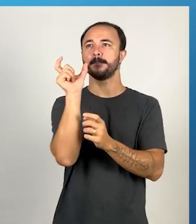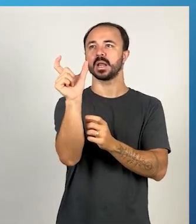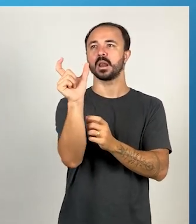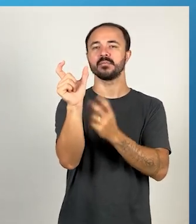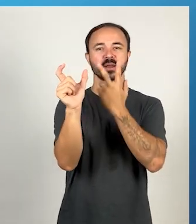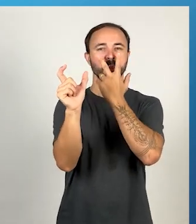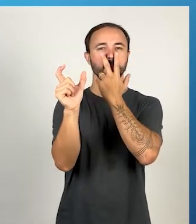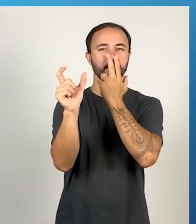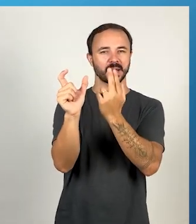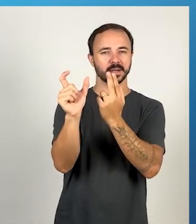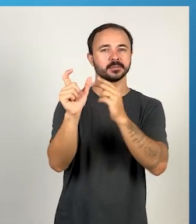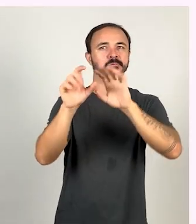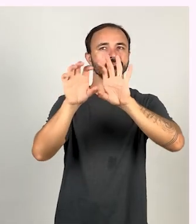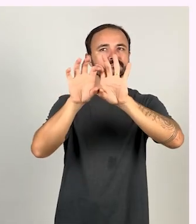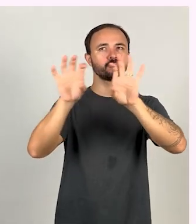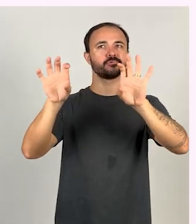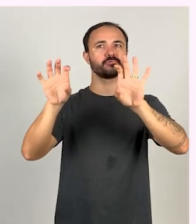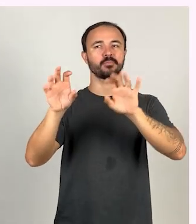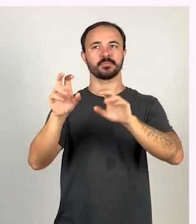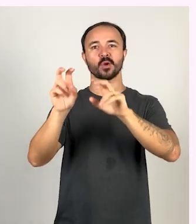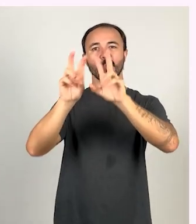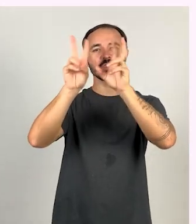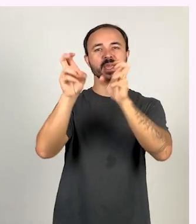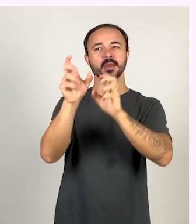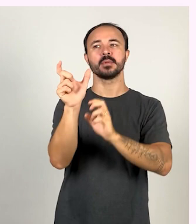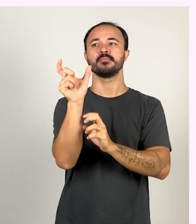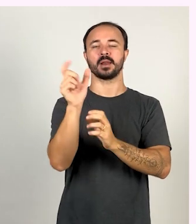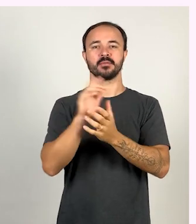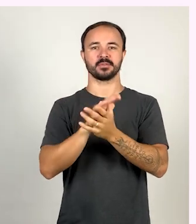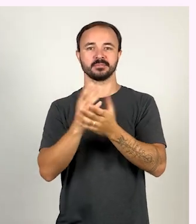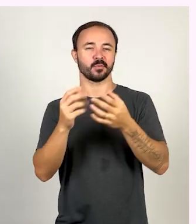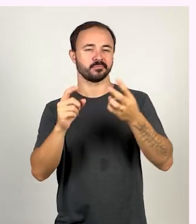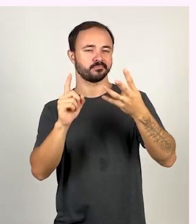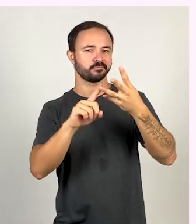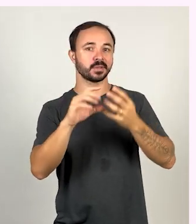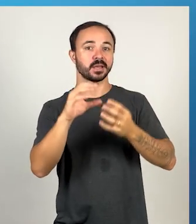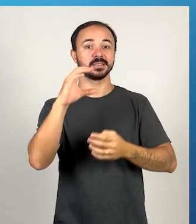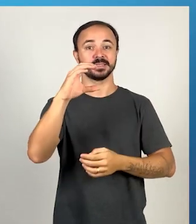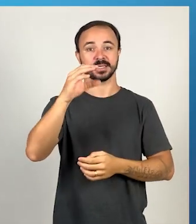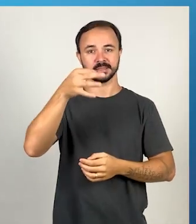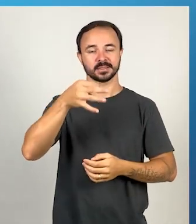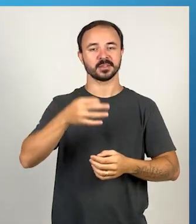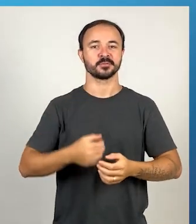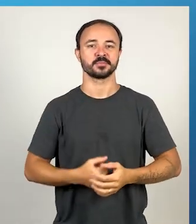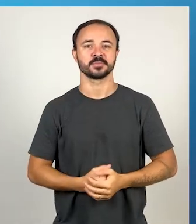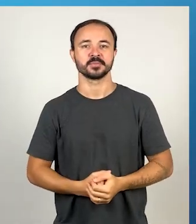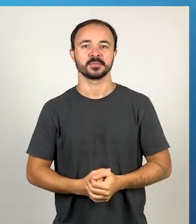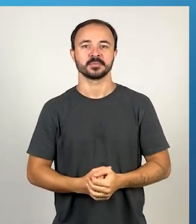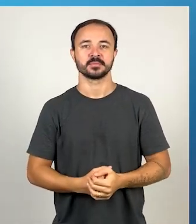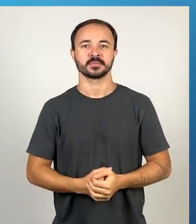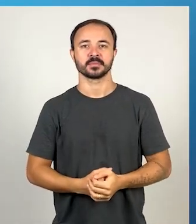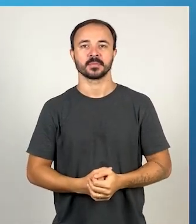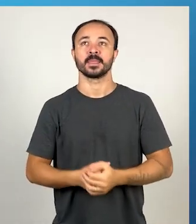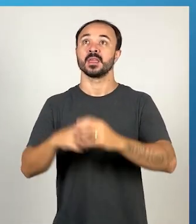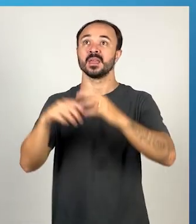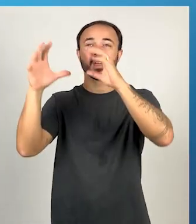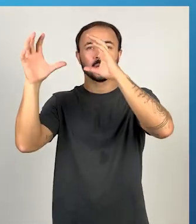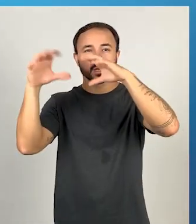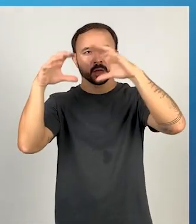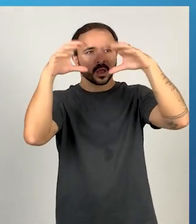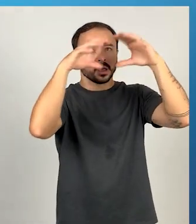se eles tivessem uma topicalização, portanto, a letra C é a resposta correta. Chovia uma triste chuva